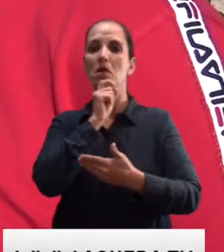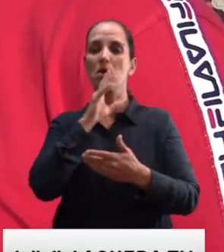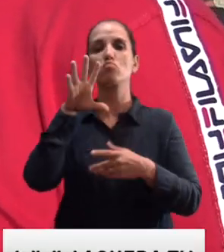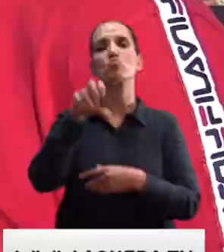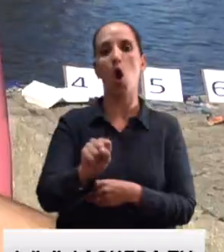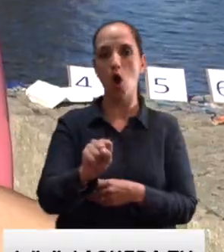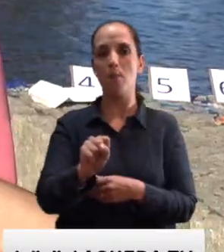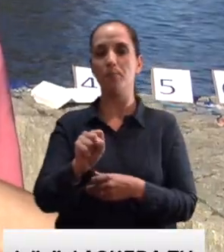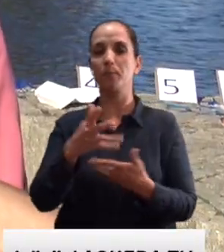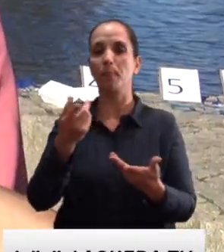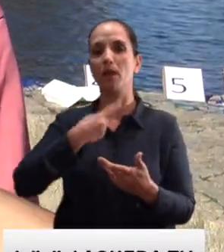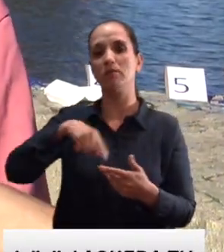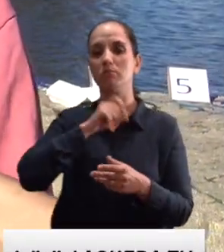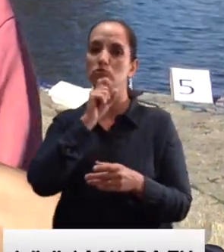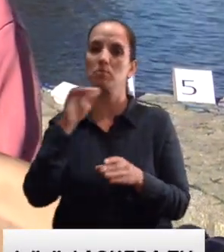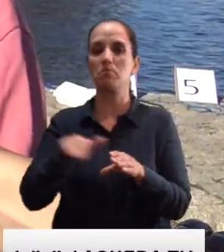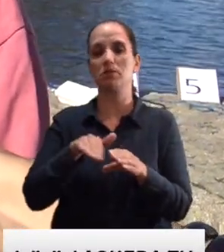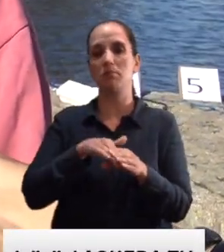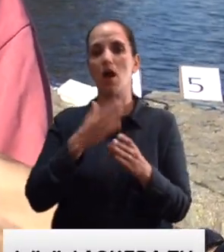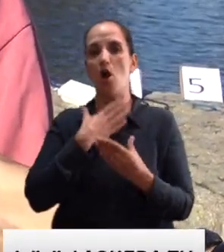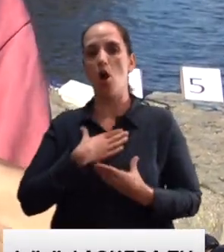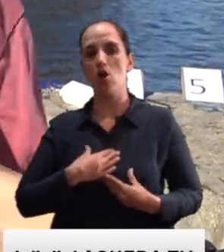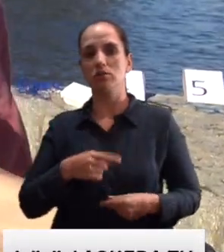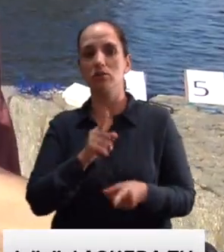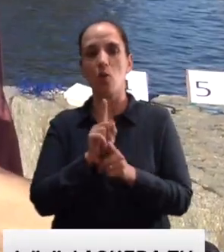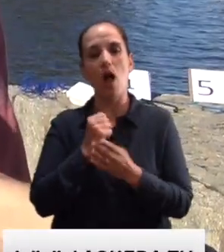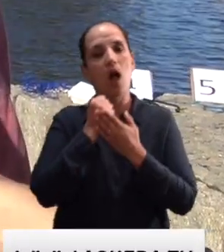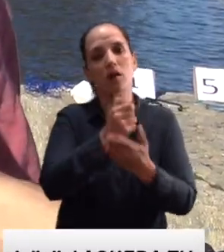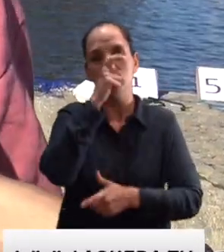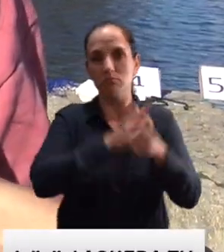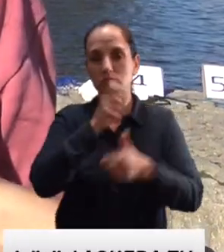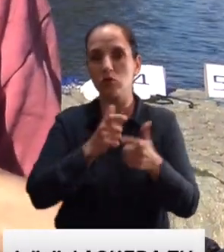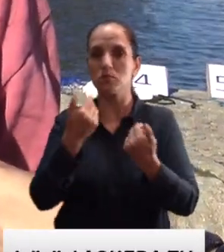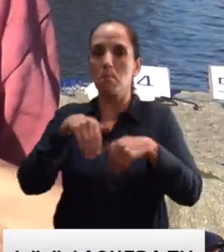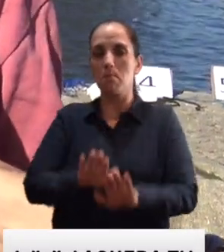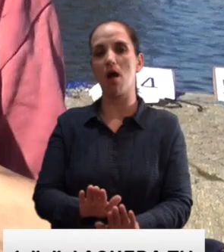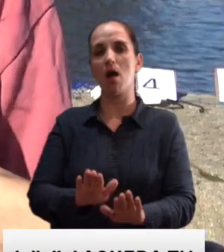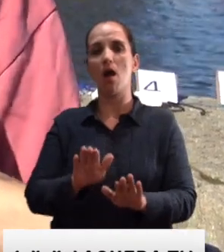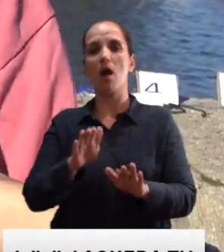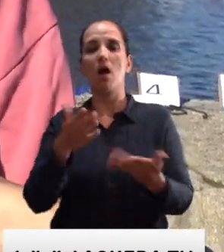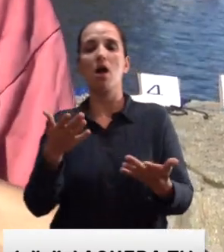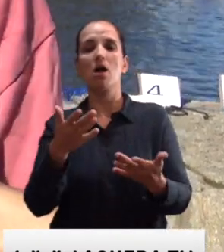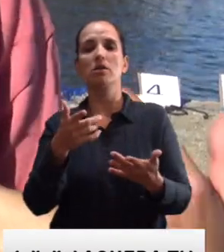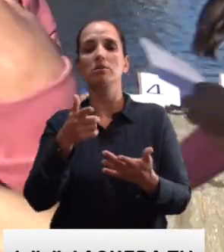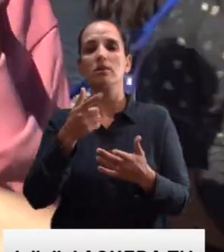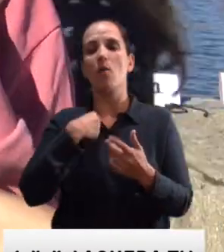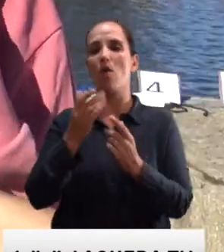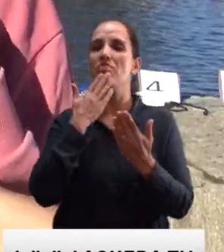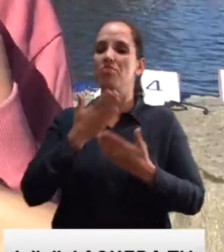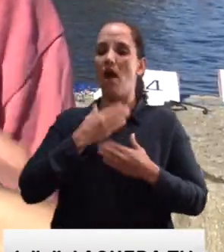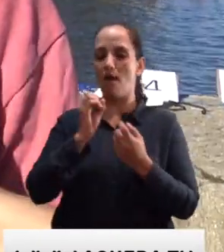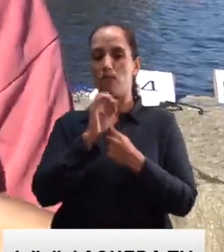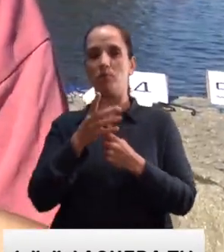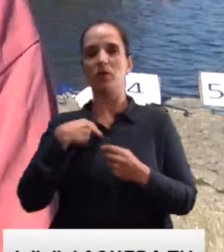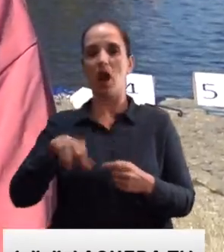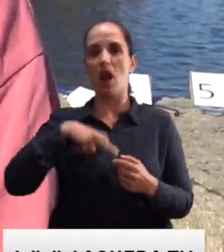chegar lá ao topo. Nós tanto podemos participar como também auxiliamos as pessoas, mas é mais para a nossa